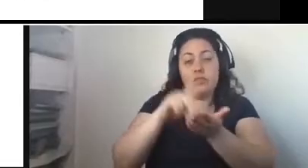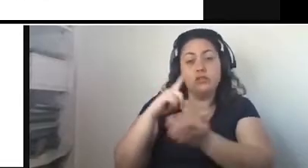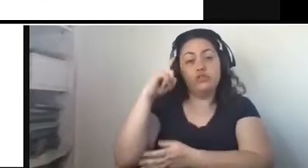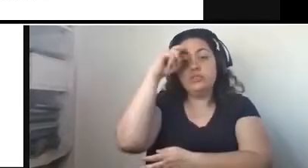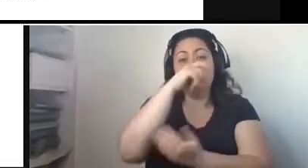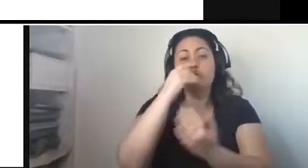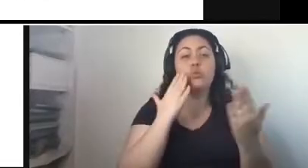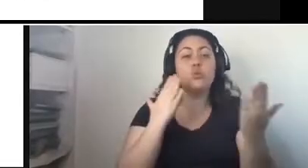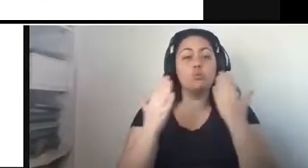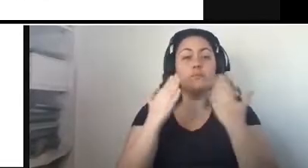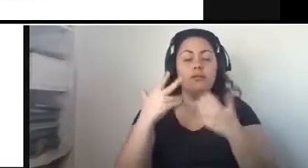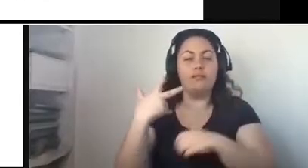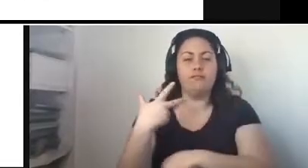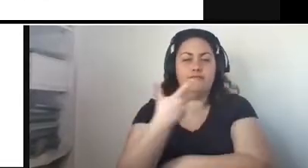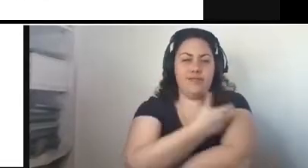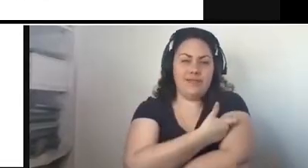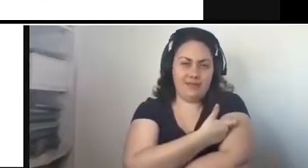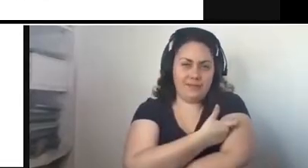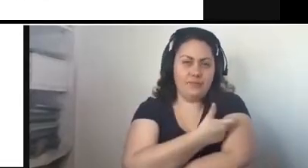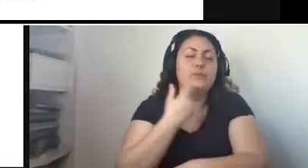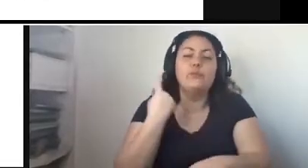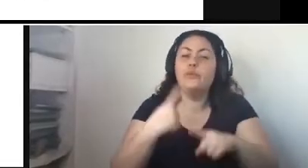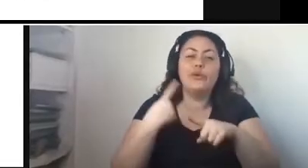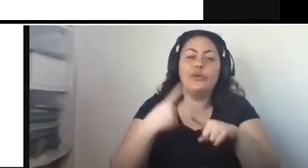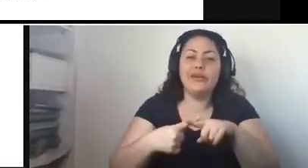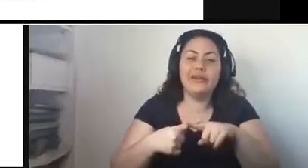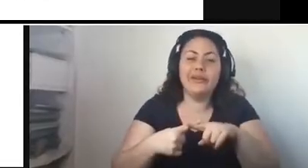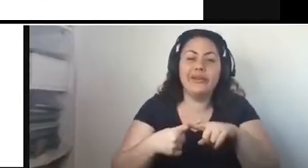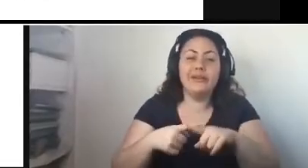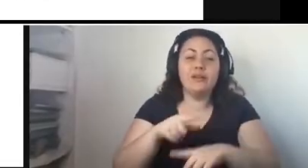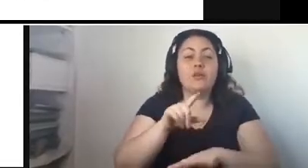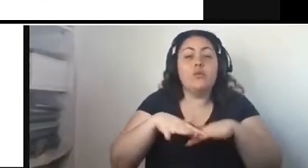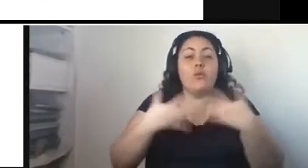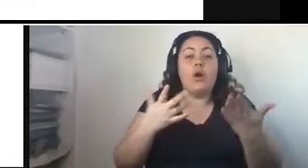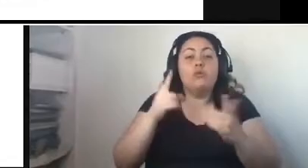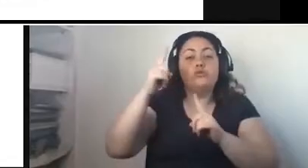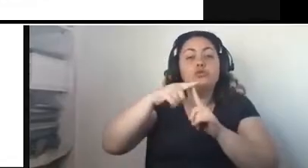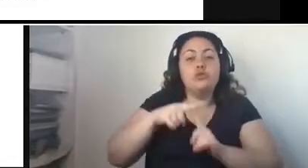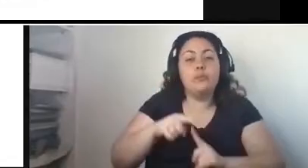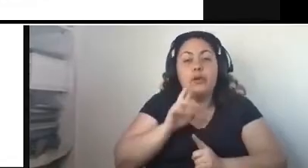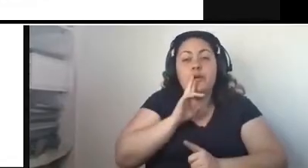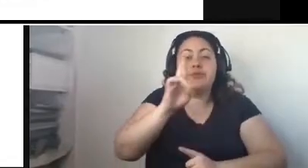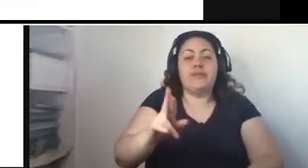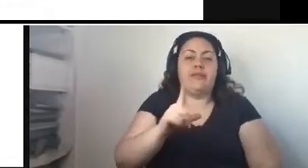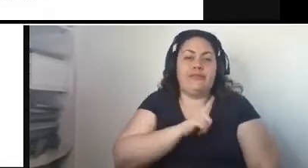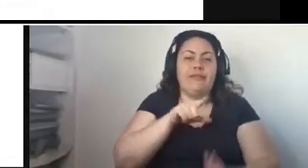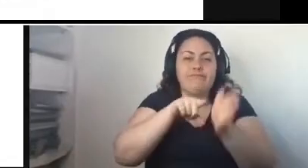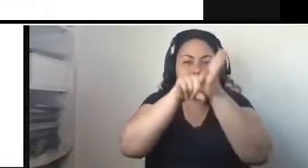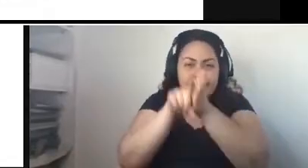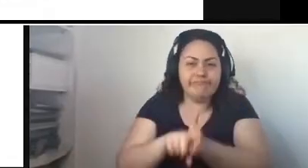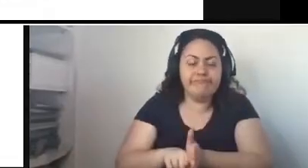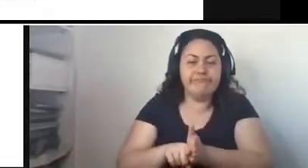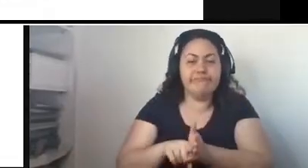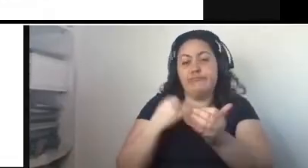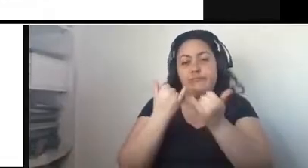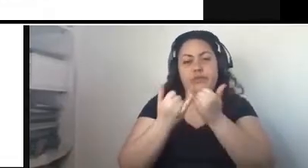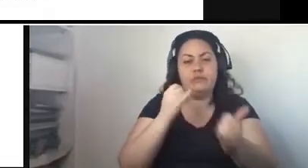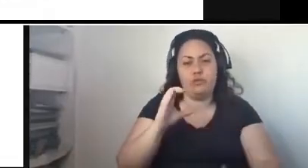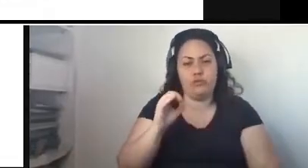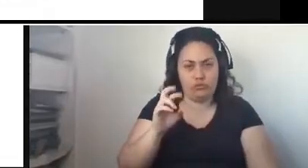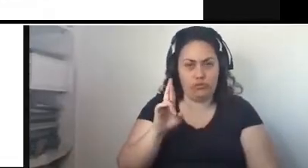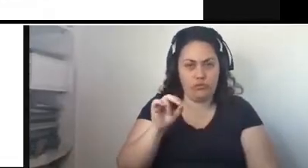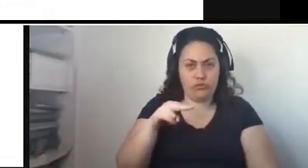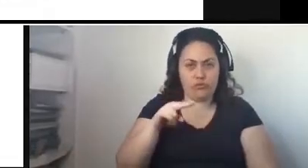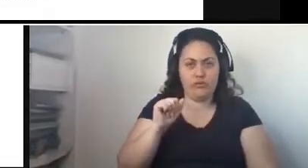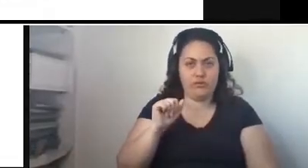as vacinas, até pela questão dos desfechos que foram avaliados. A Coronavac, por exemplo, incluiu um desfecho chamado